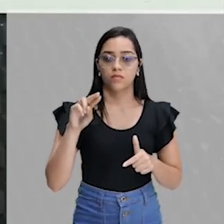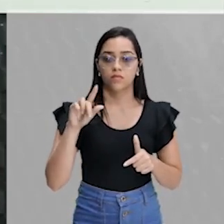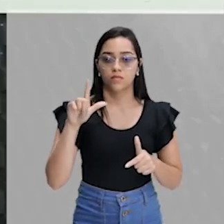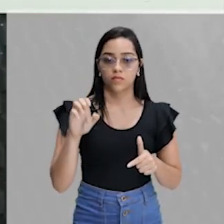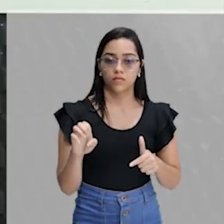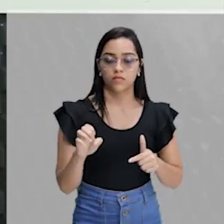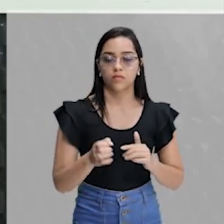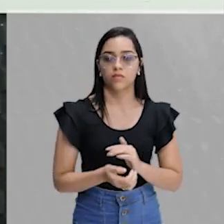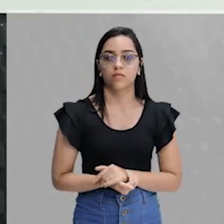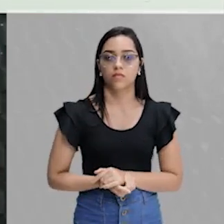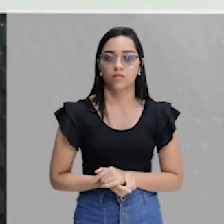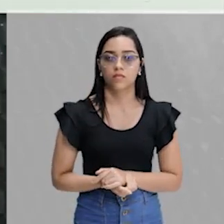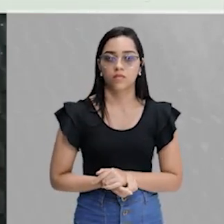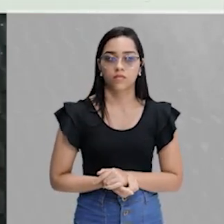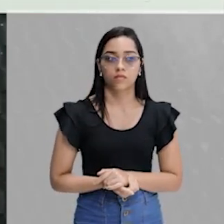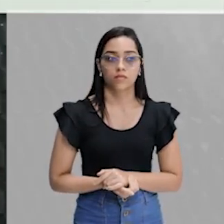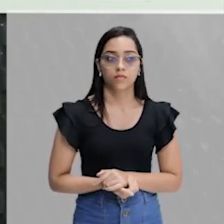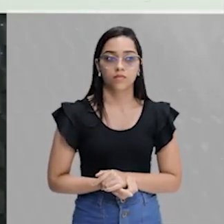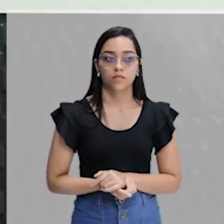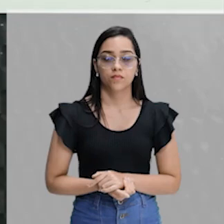ok?